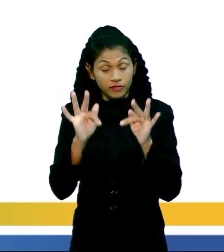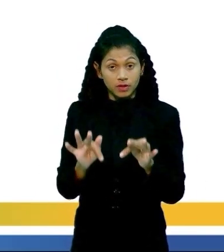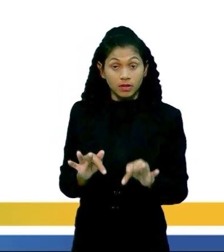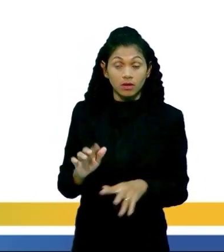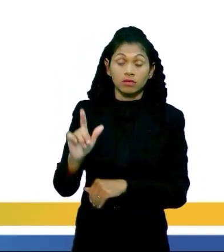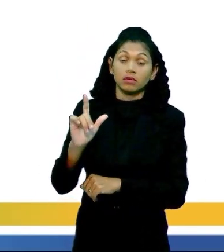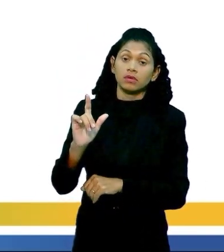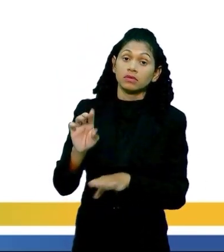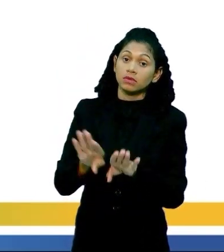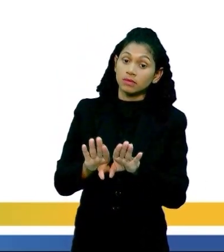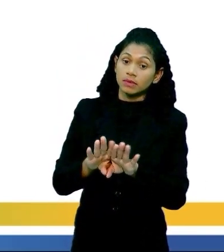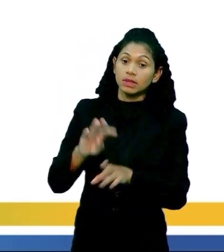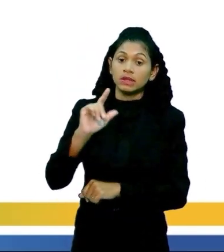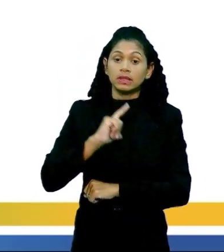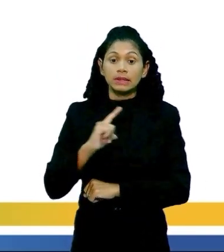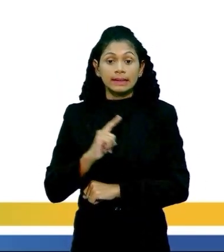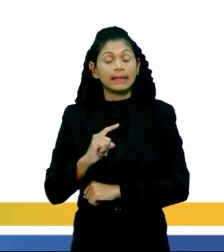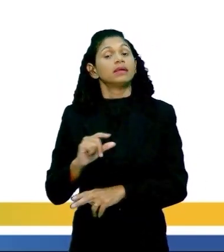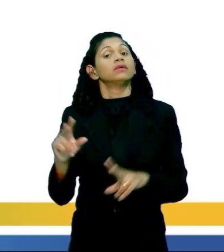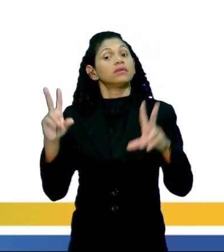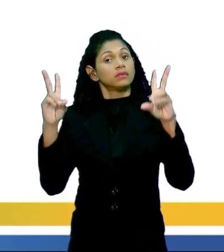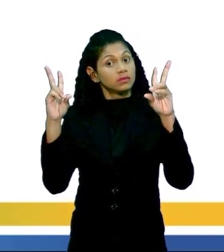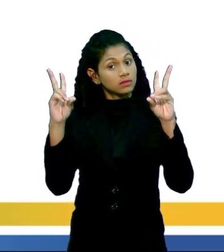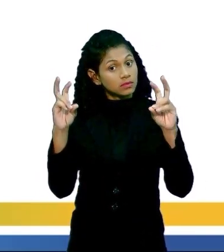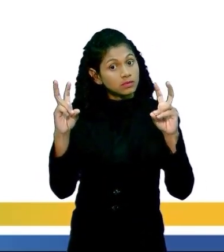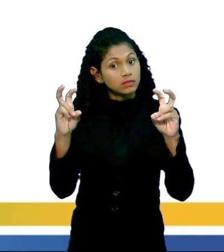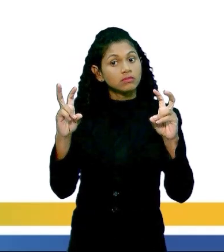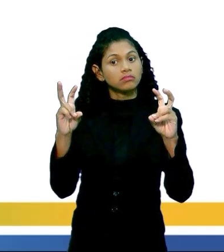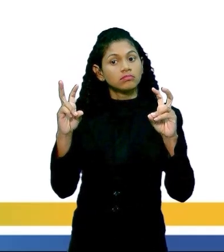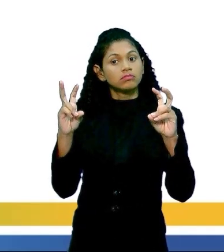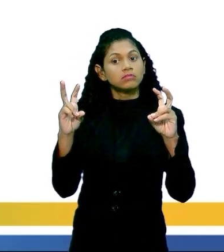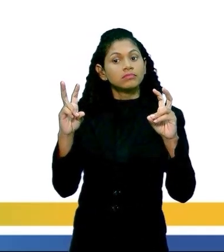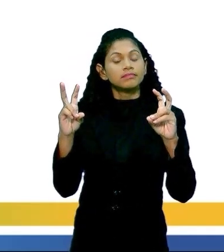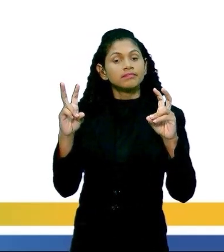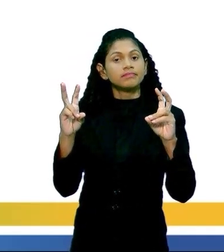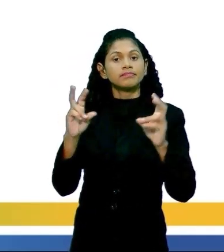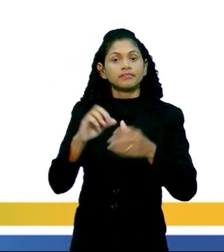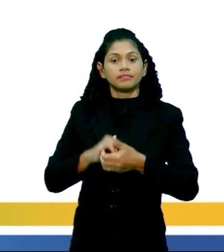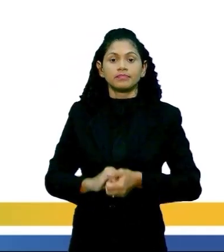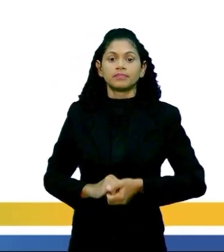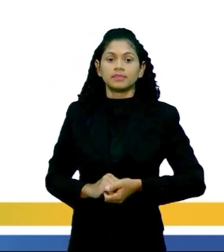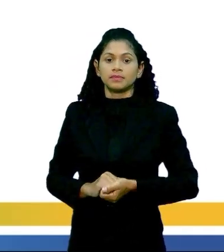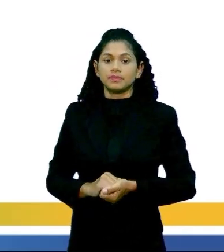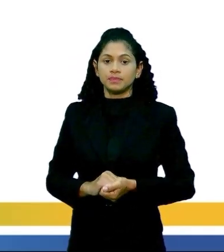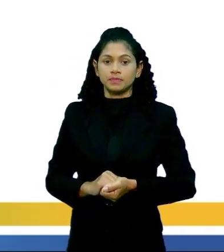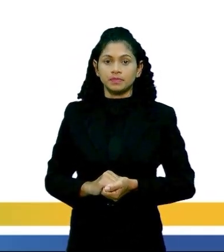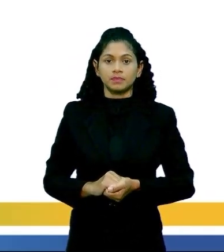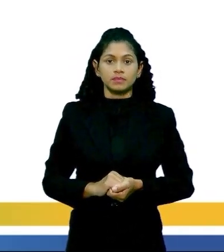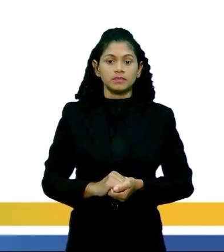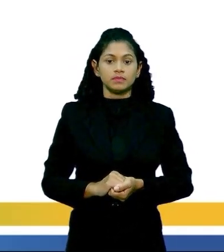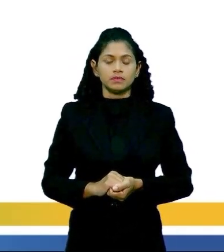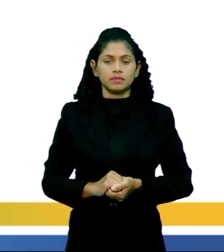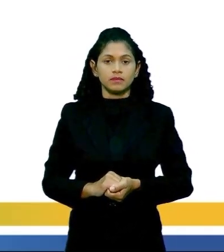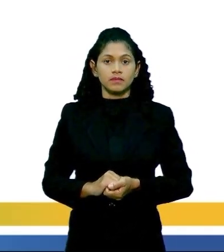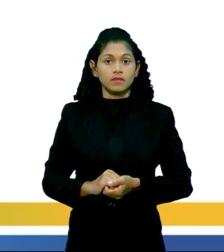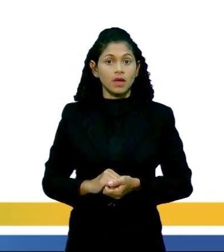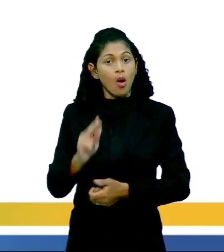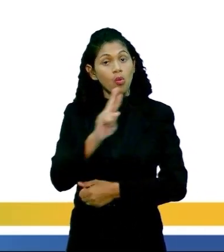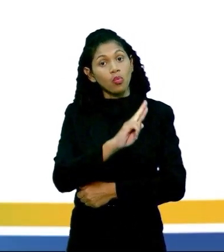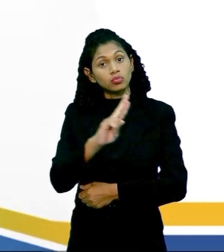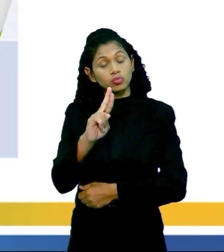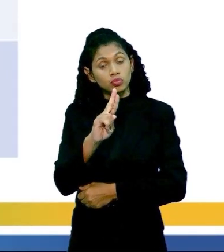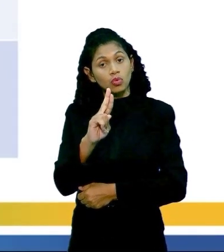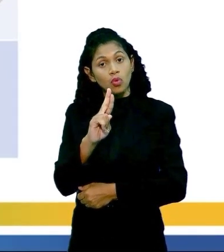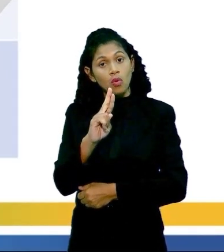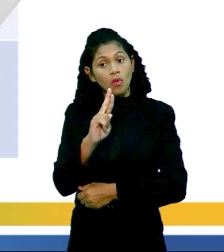na verdade vem no início, mas o título nada mais é do que um nome para o texto que você, né,